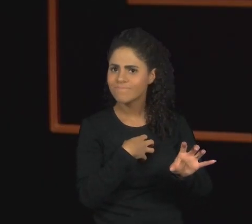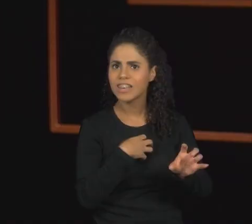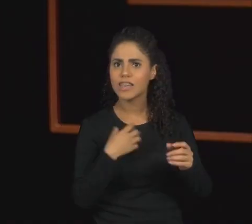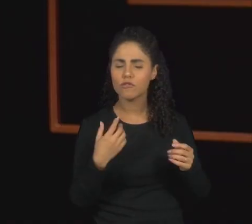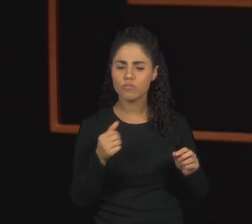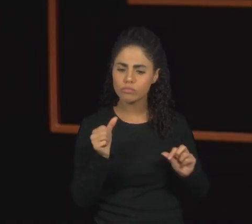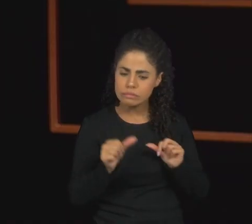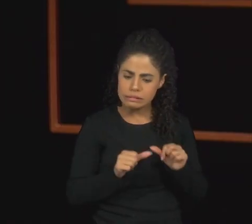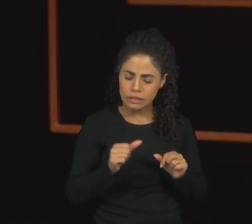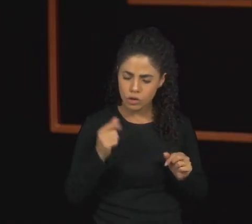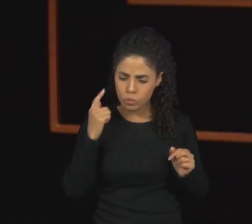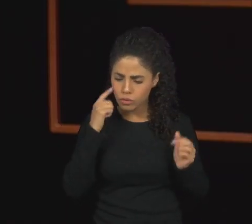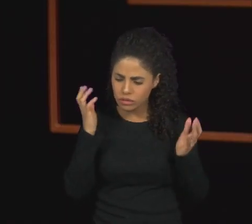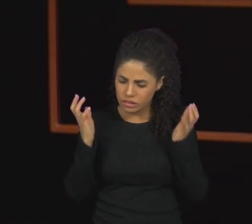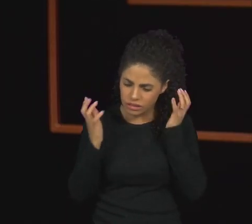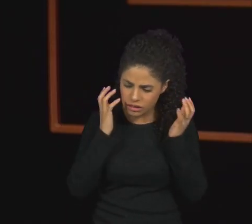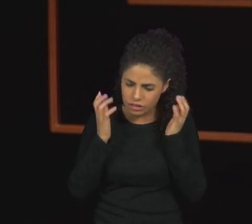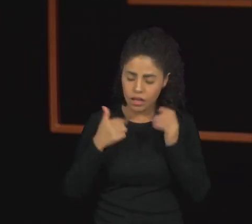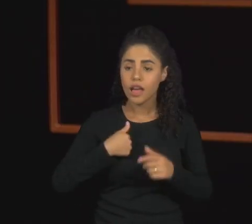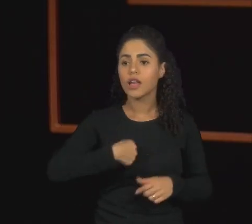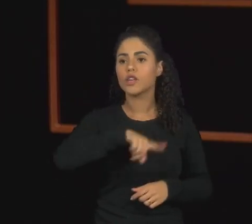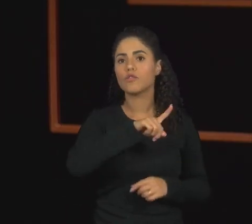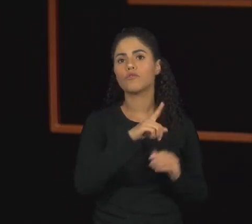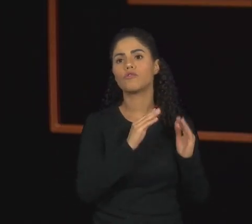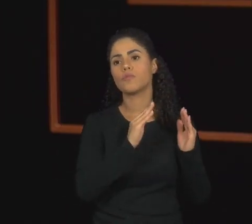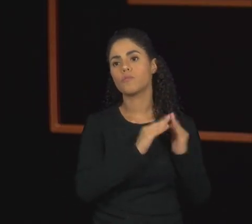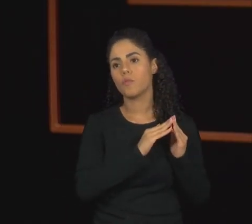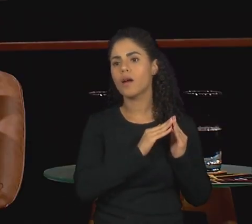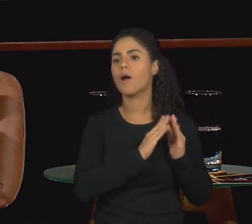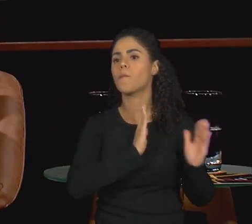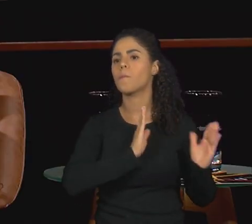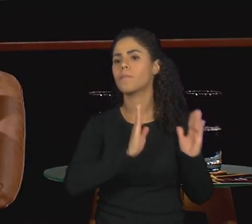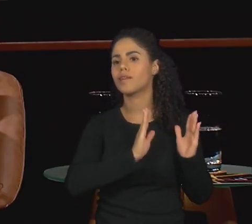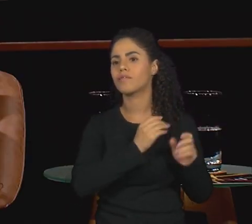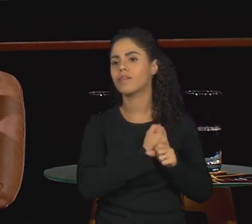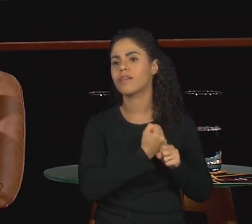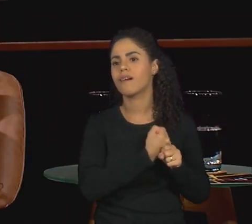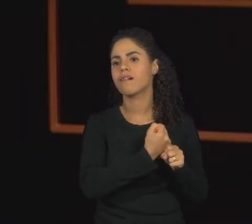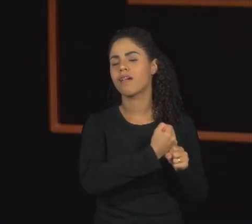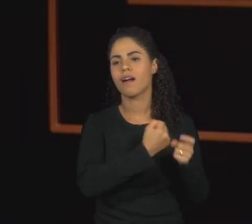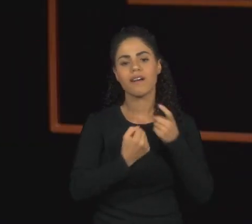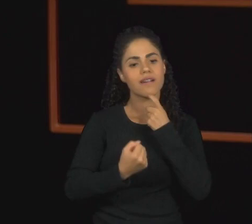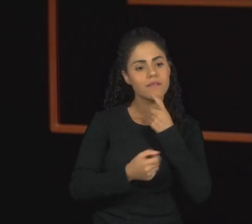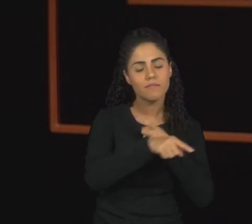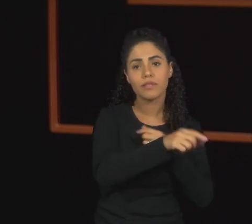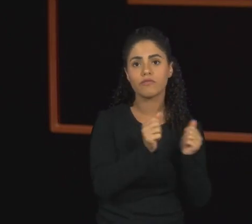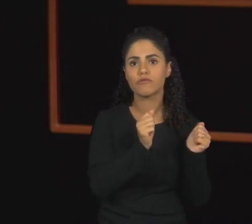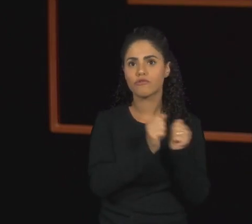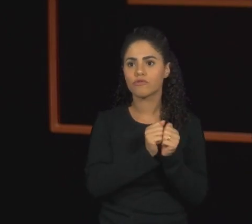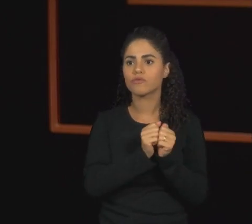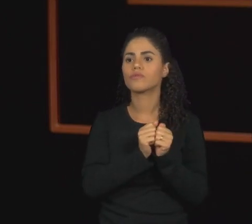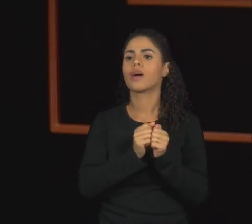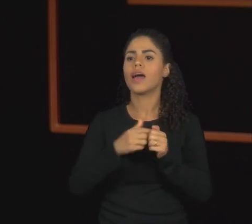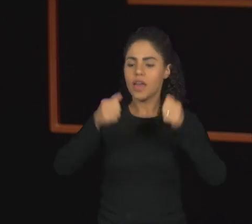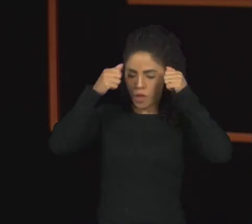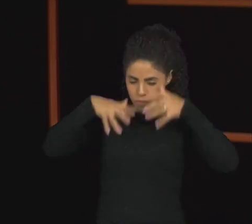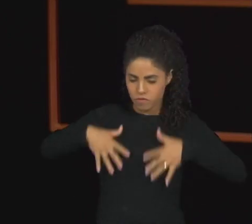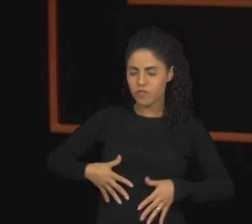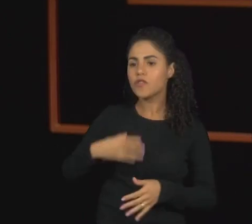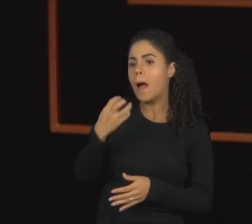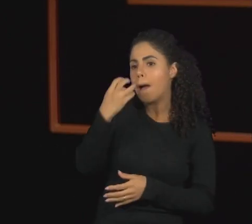transtornou, assim, a ponto que eu fui para lá morar durante um tempo. Fiquei anos em Campinas, eu me vestia de palhaço e